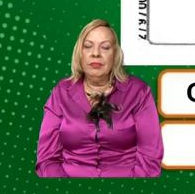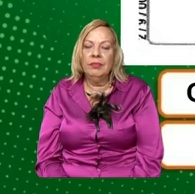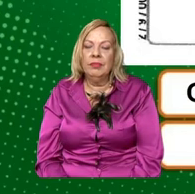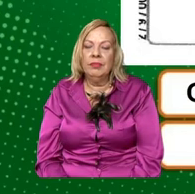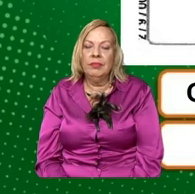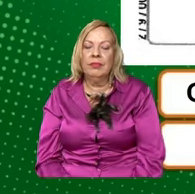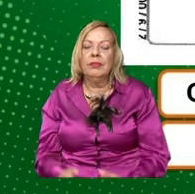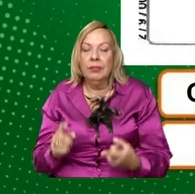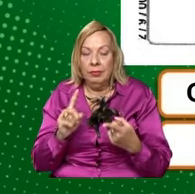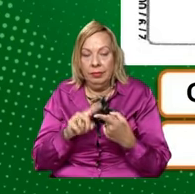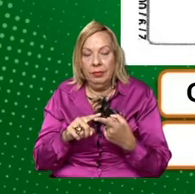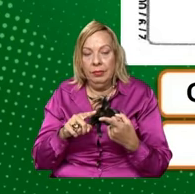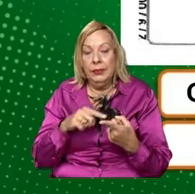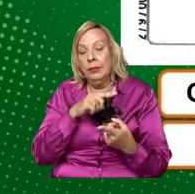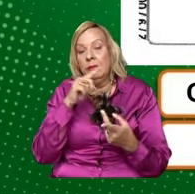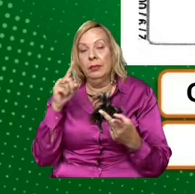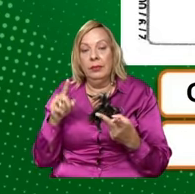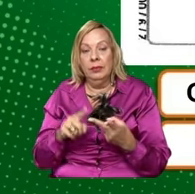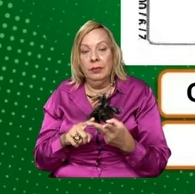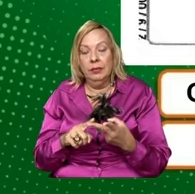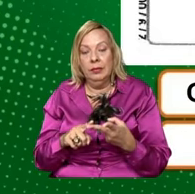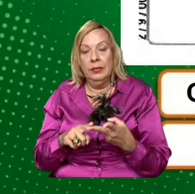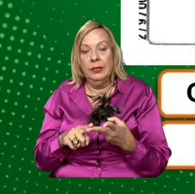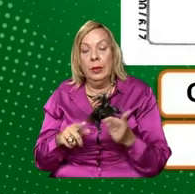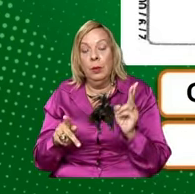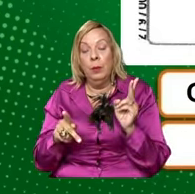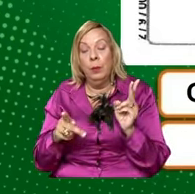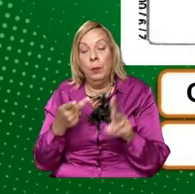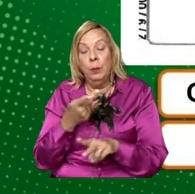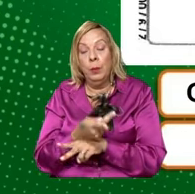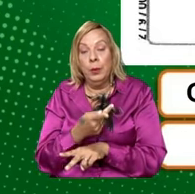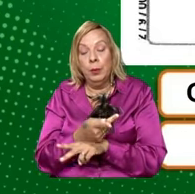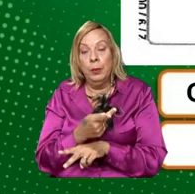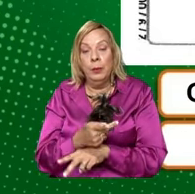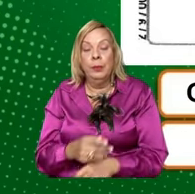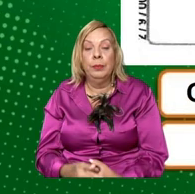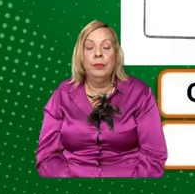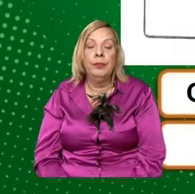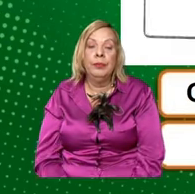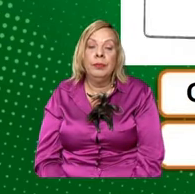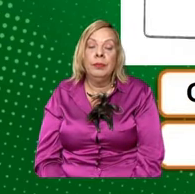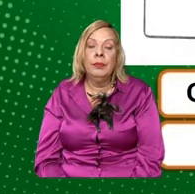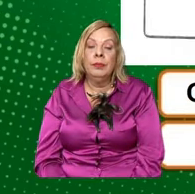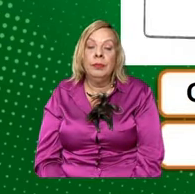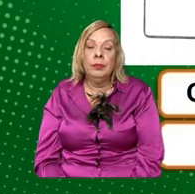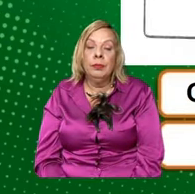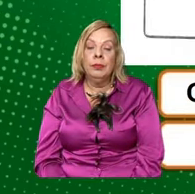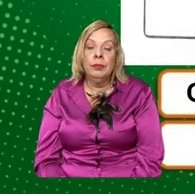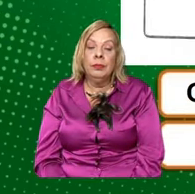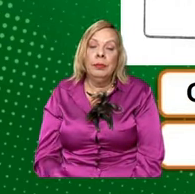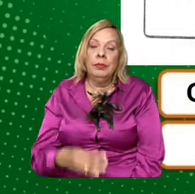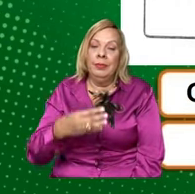dividir Regional Glória, vai dividir o valor da premiação com o título